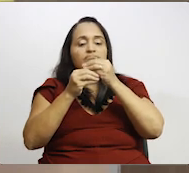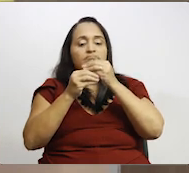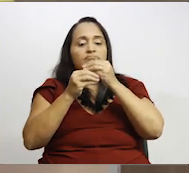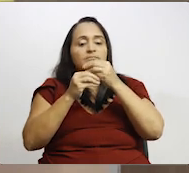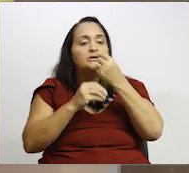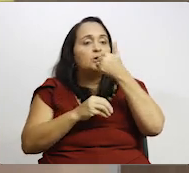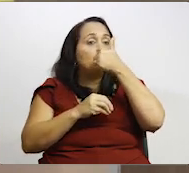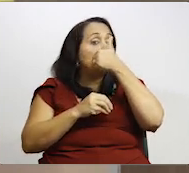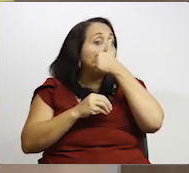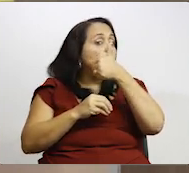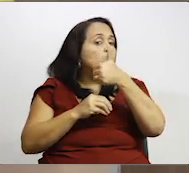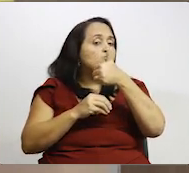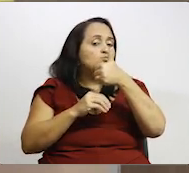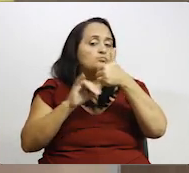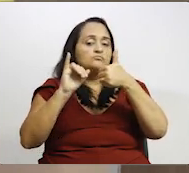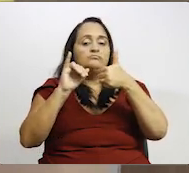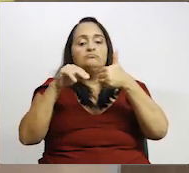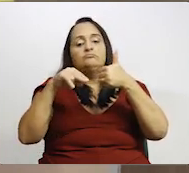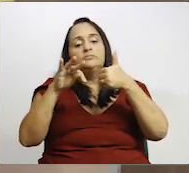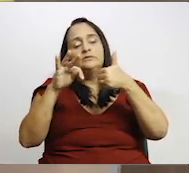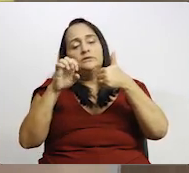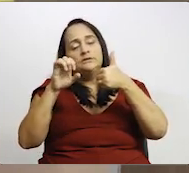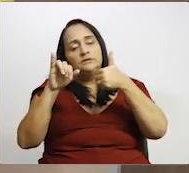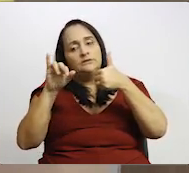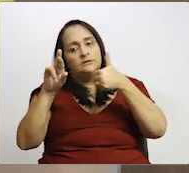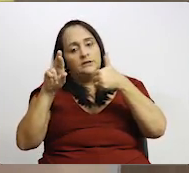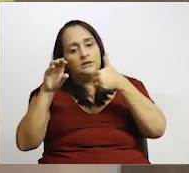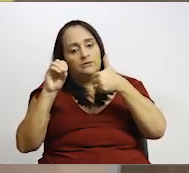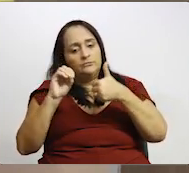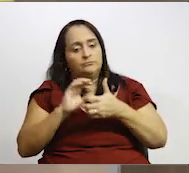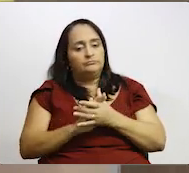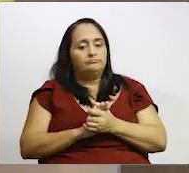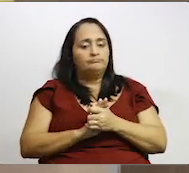Então, observe como seria essa conta. Eu vou pegar